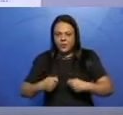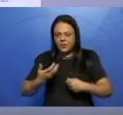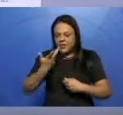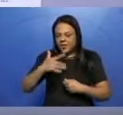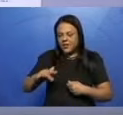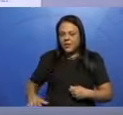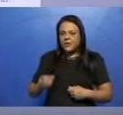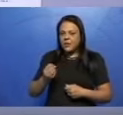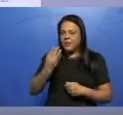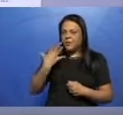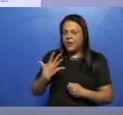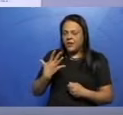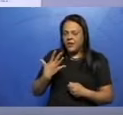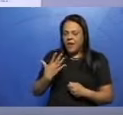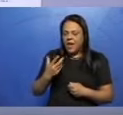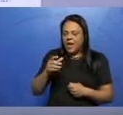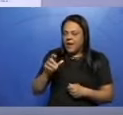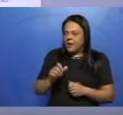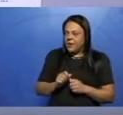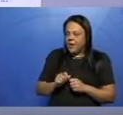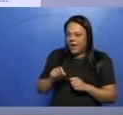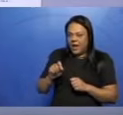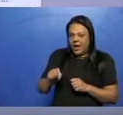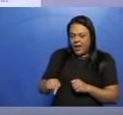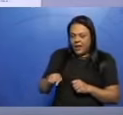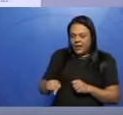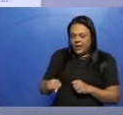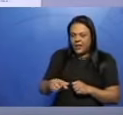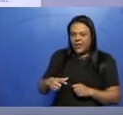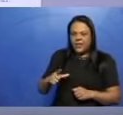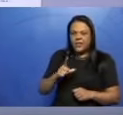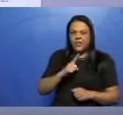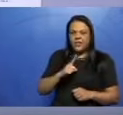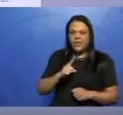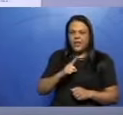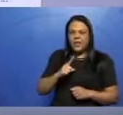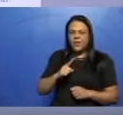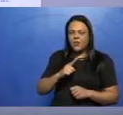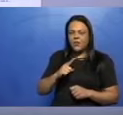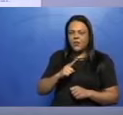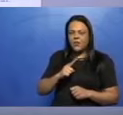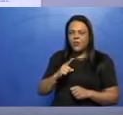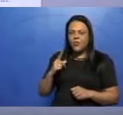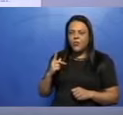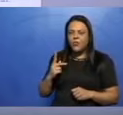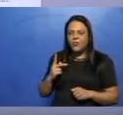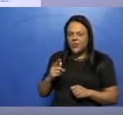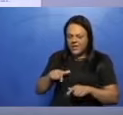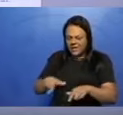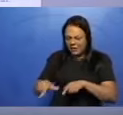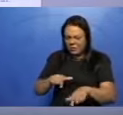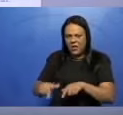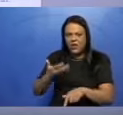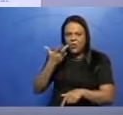livrem do fardo do trabalho infantil. Ele coloca um juízo de valor, que é pesado. O trabalho infantil é